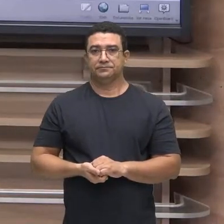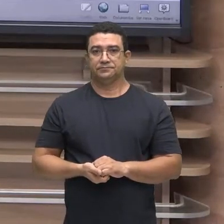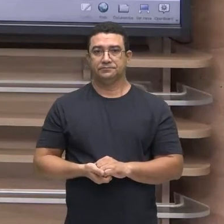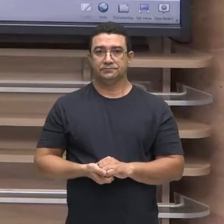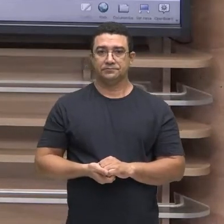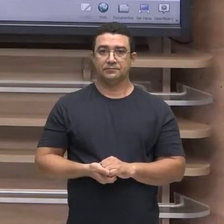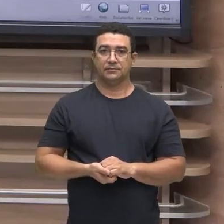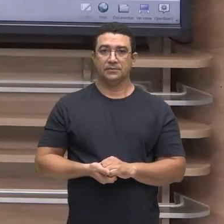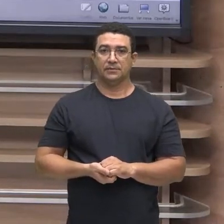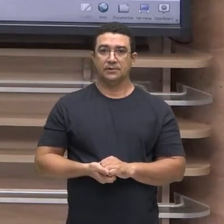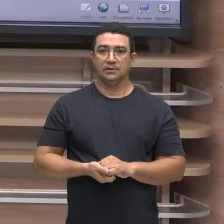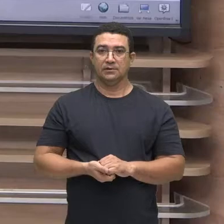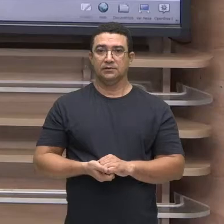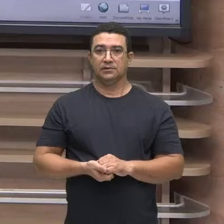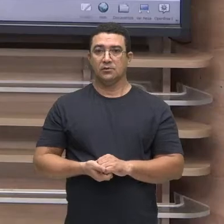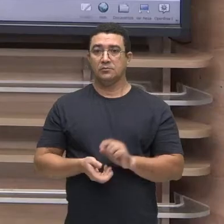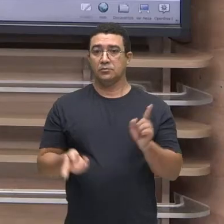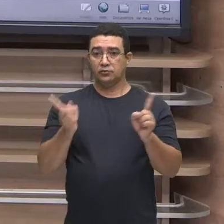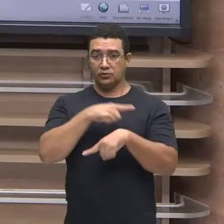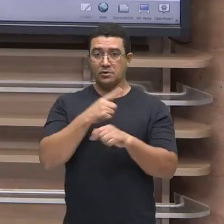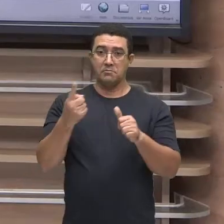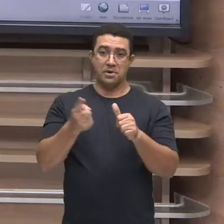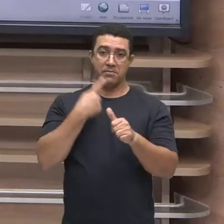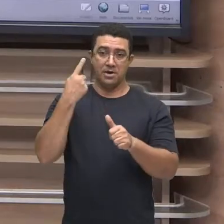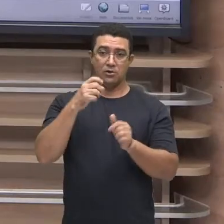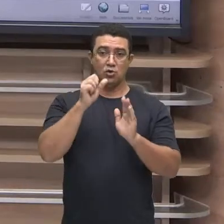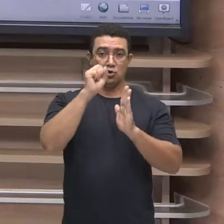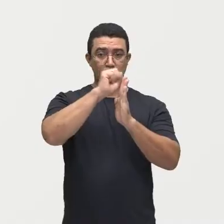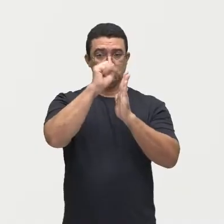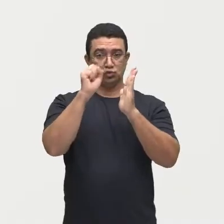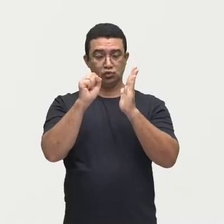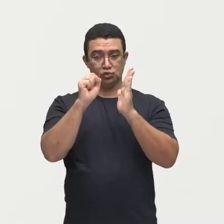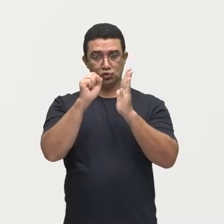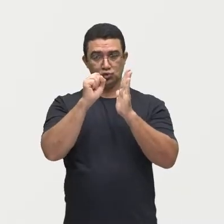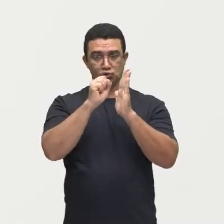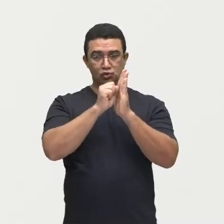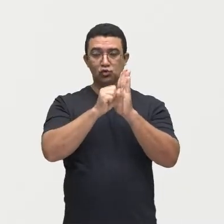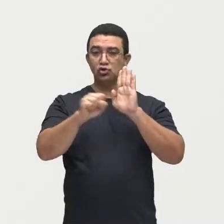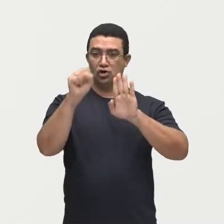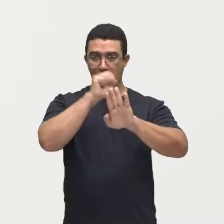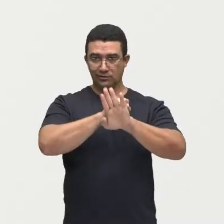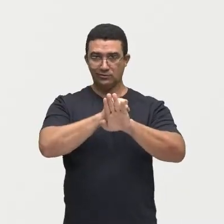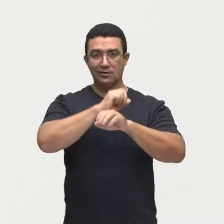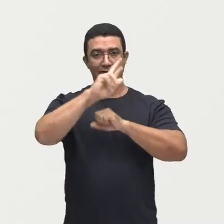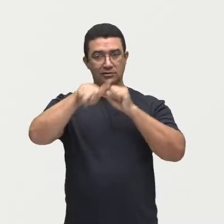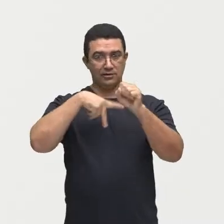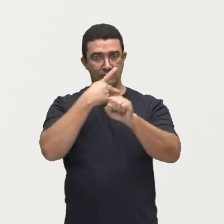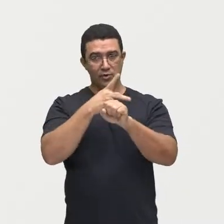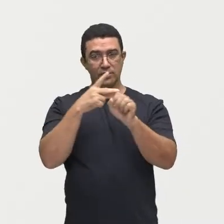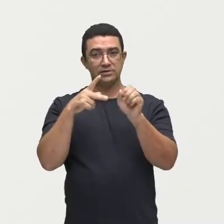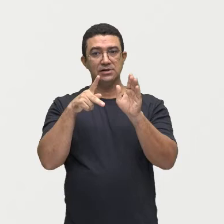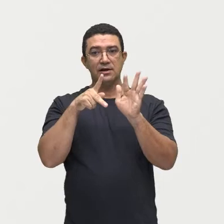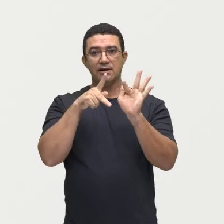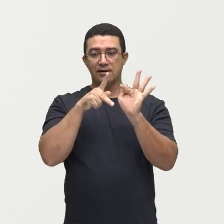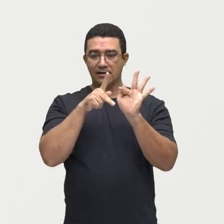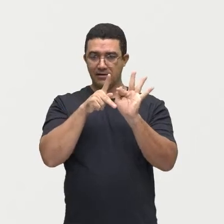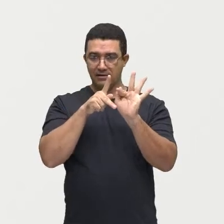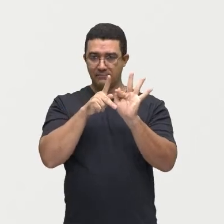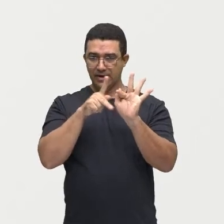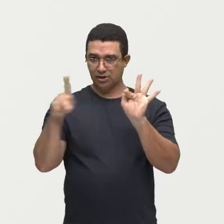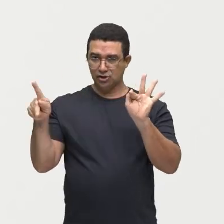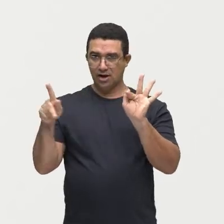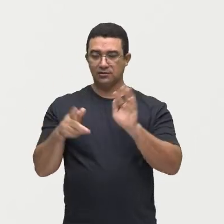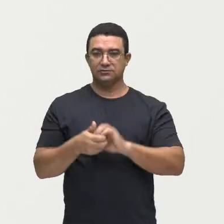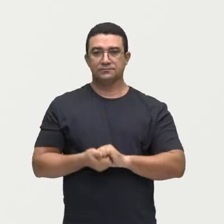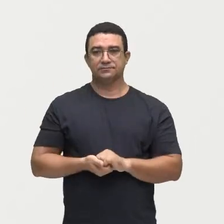primeiro o sujeito e o predicado, né? Que na inversão, o sujeito vem